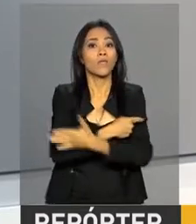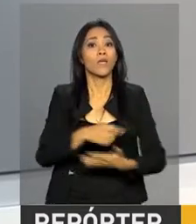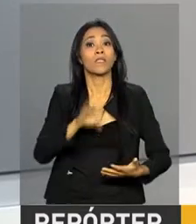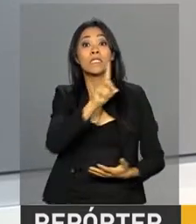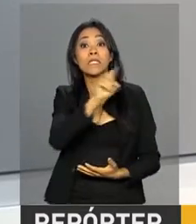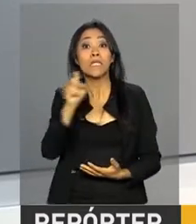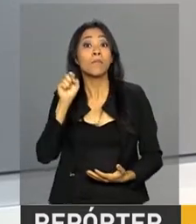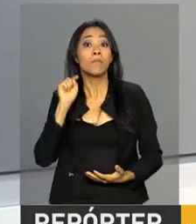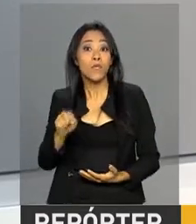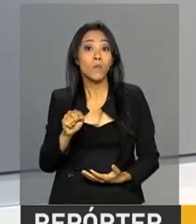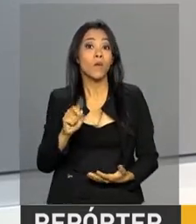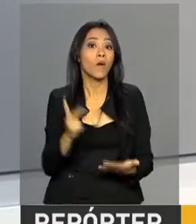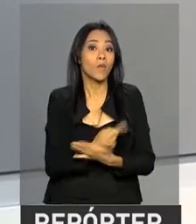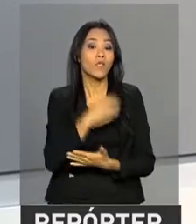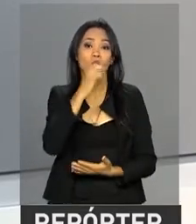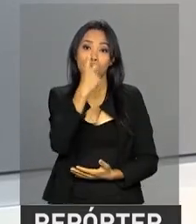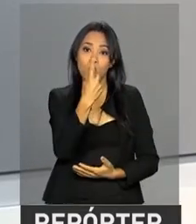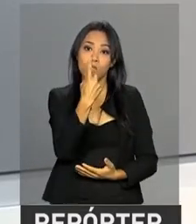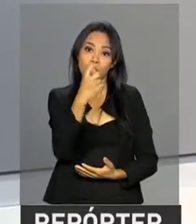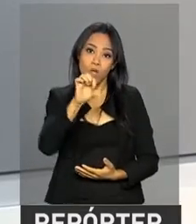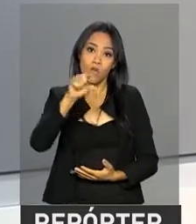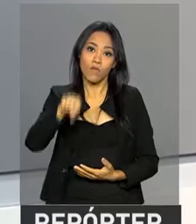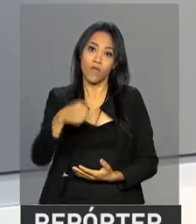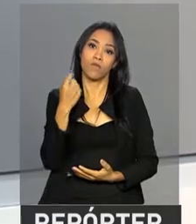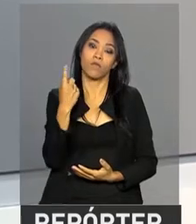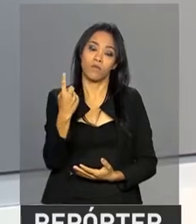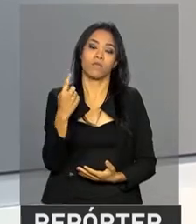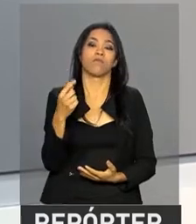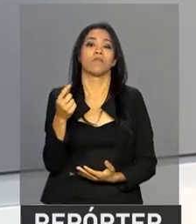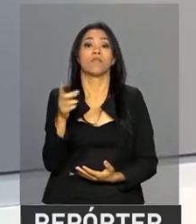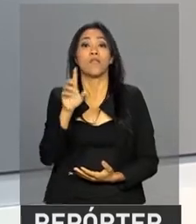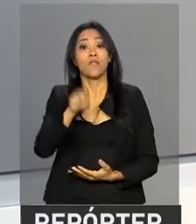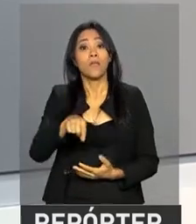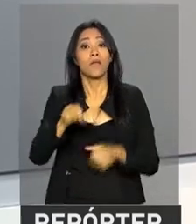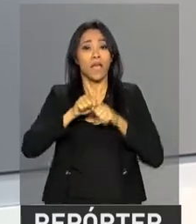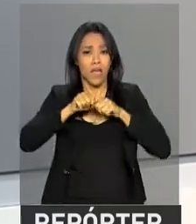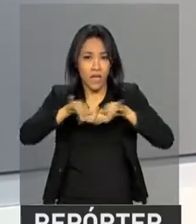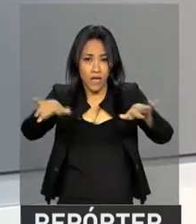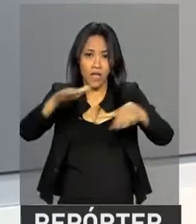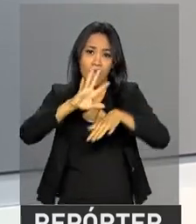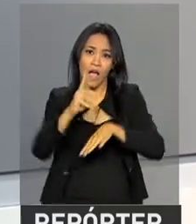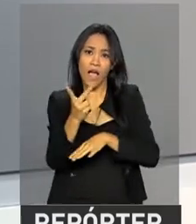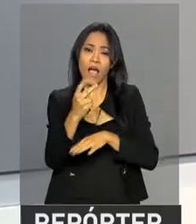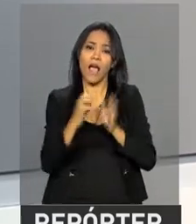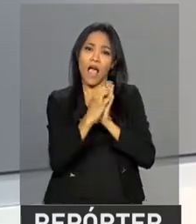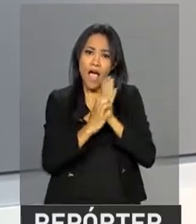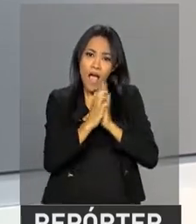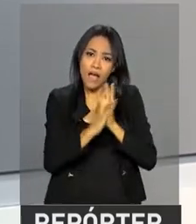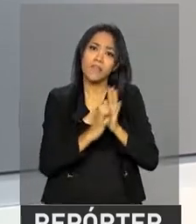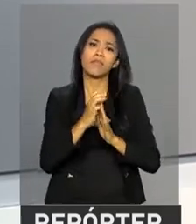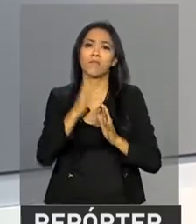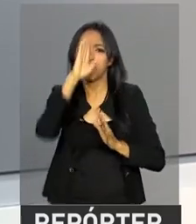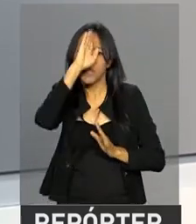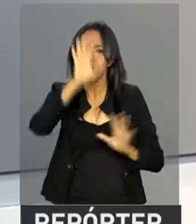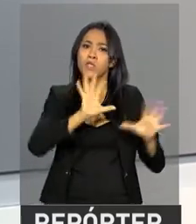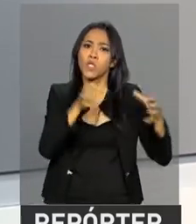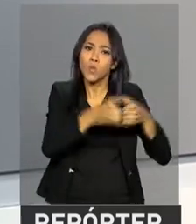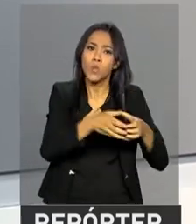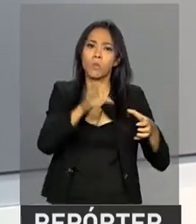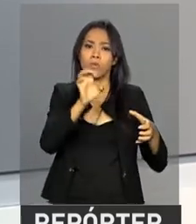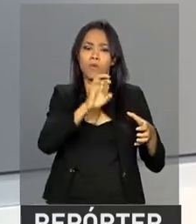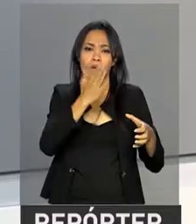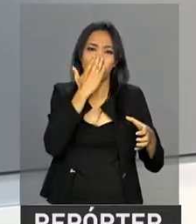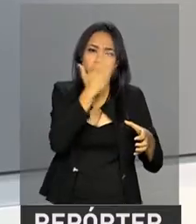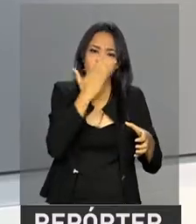mil habitantes. O Ministério informou também que a epidemia de AIDS tem se concentrado principalmente entre populações vulneráveis e